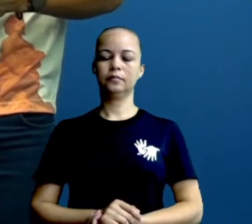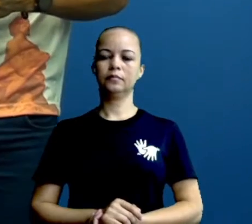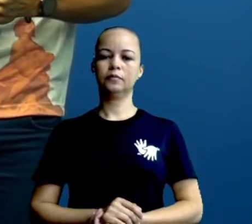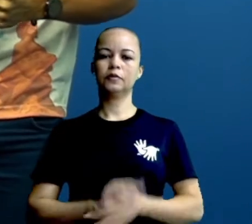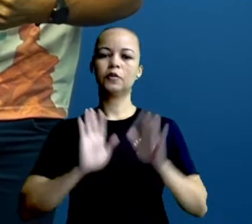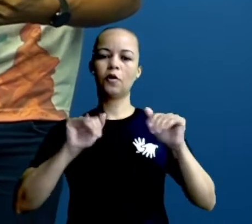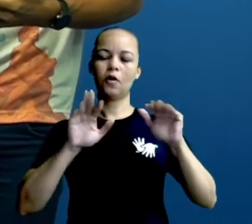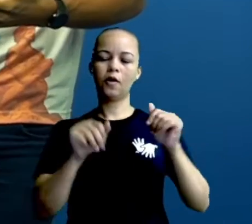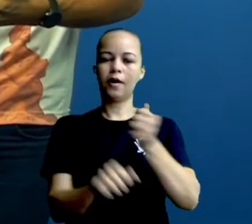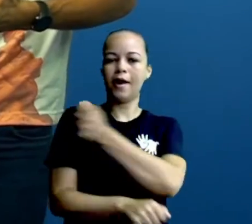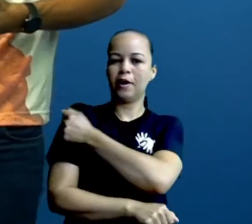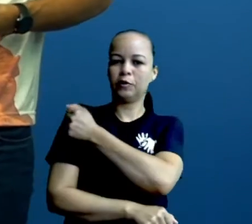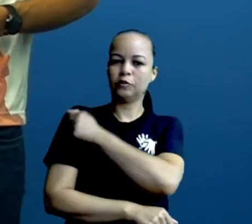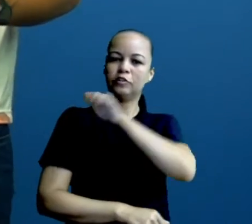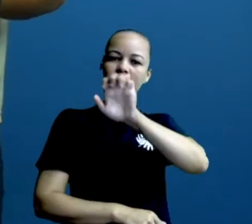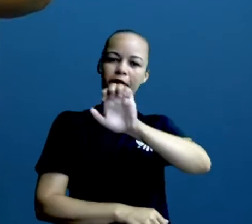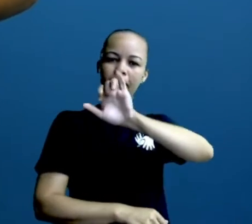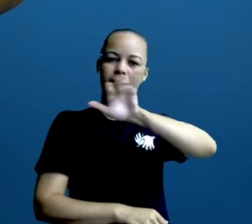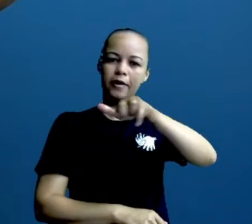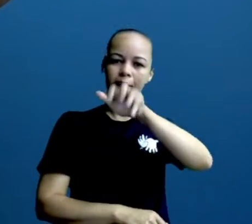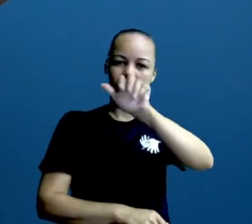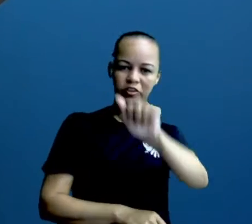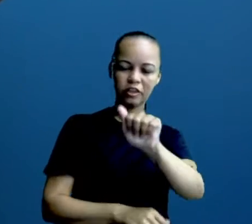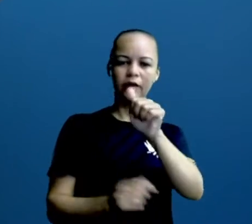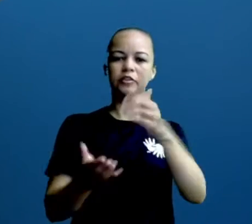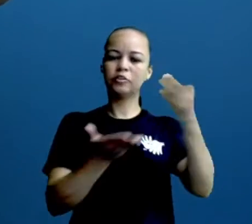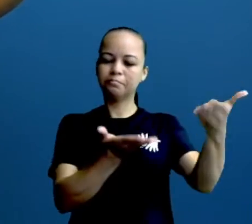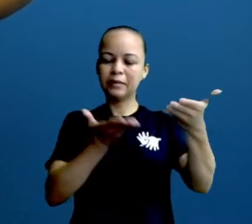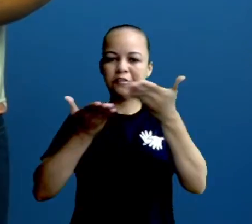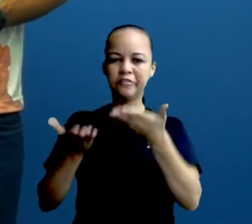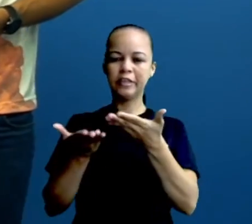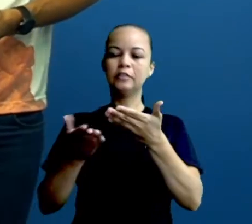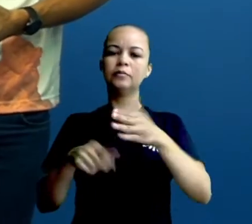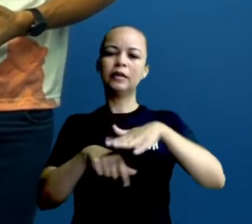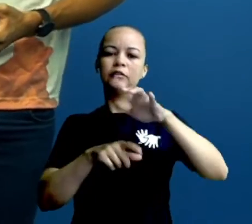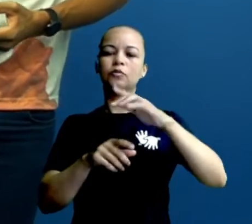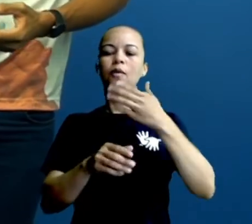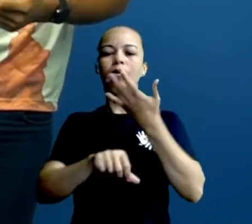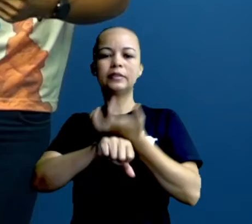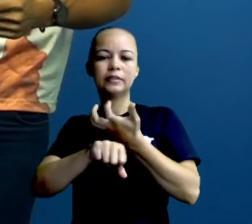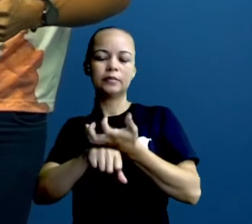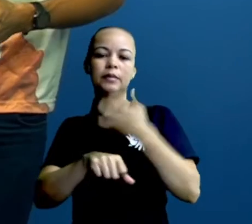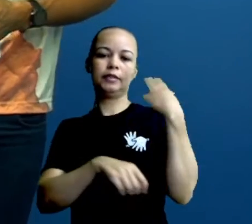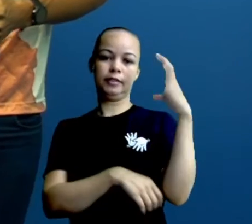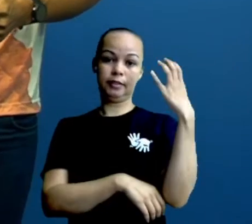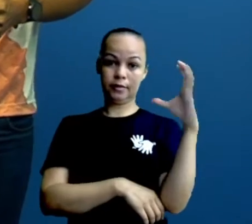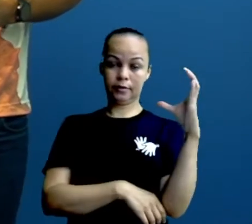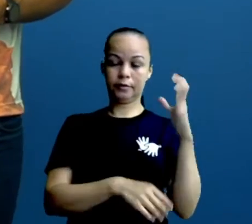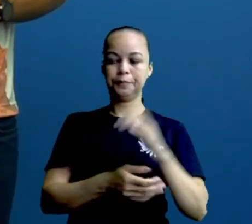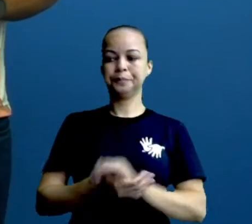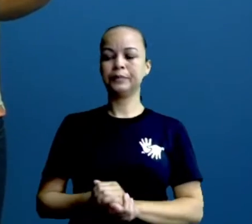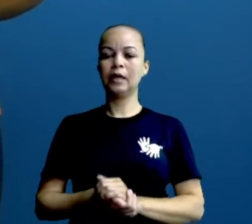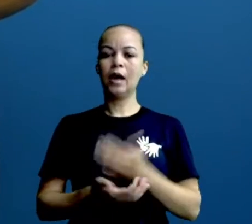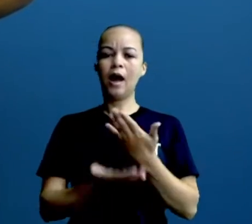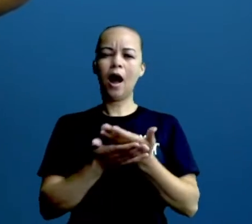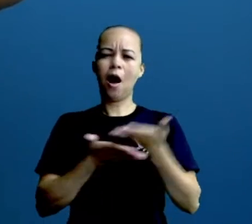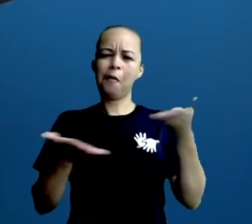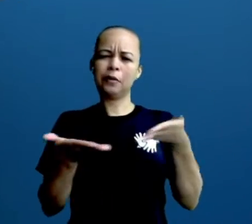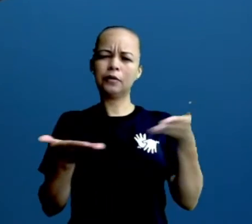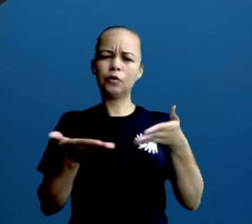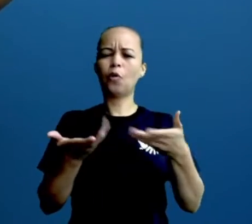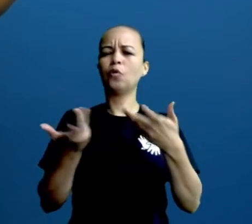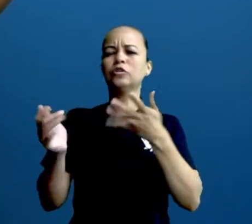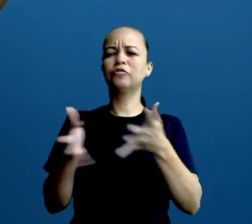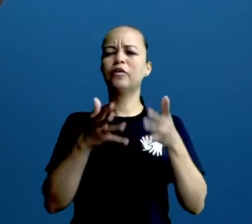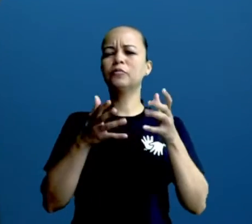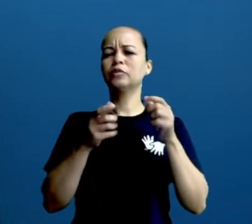Queridos alunos da EJA, sejam bem-vindos em mais uma aula de Ciências da Natureza. Nessa nossa aula de hoje, nós vamos tratar